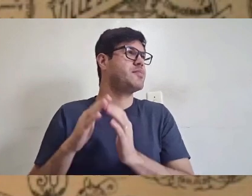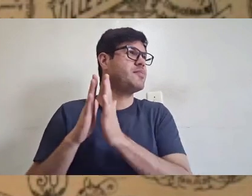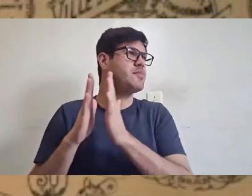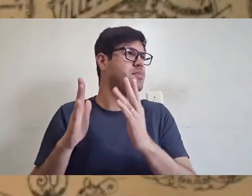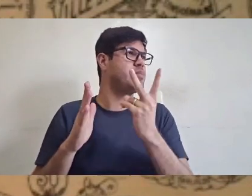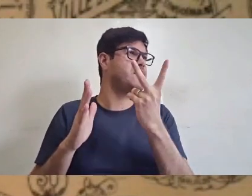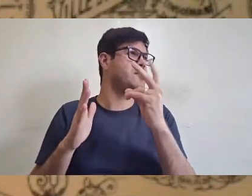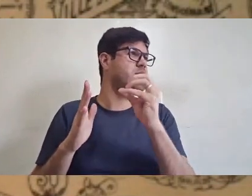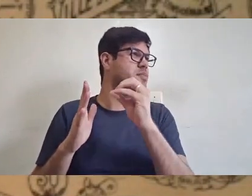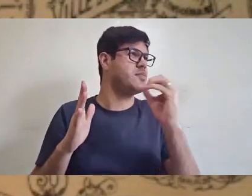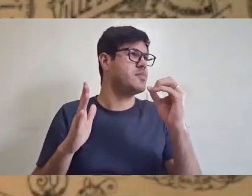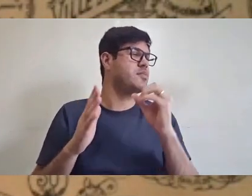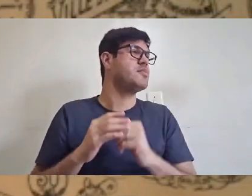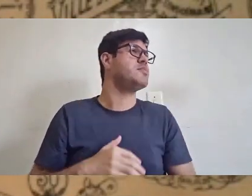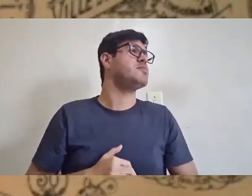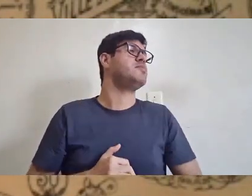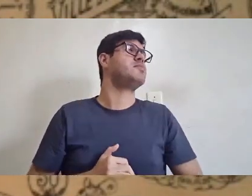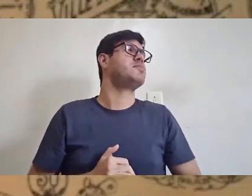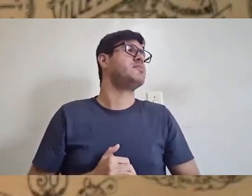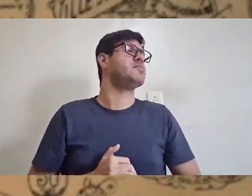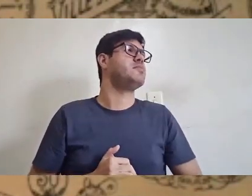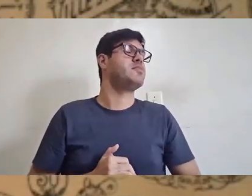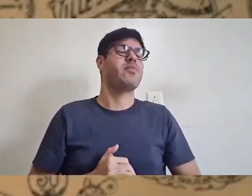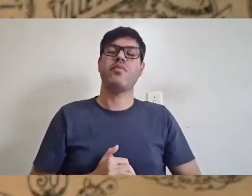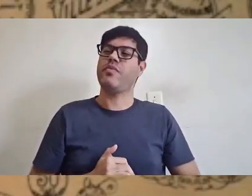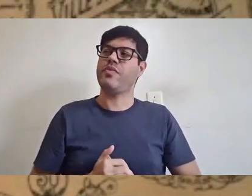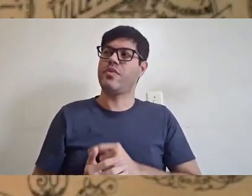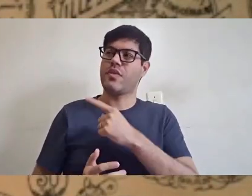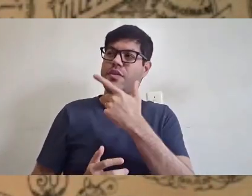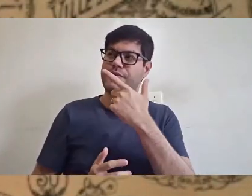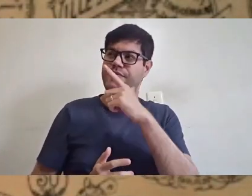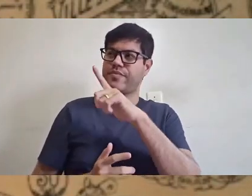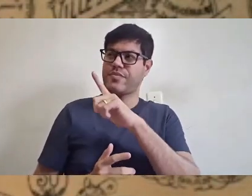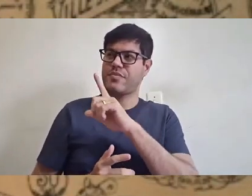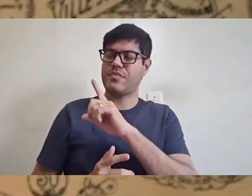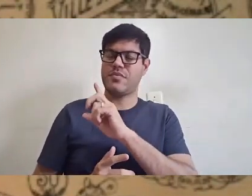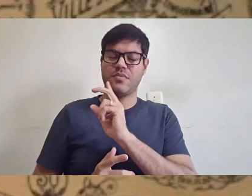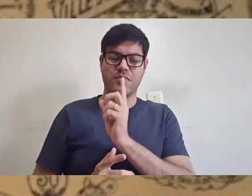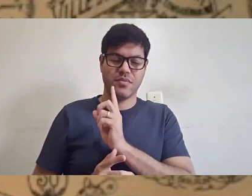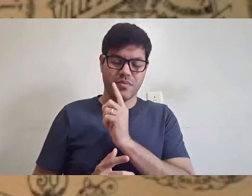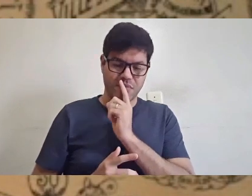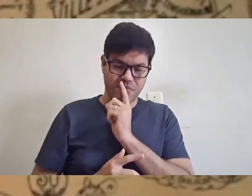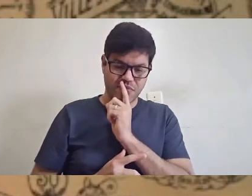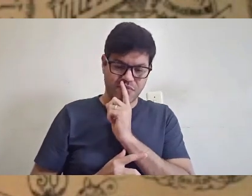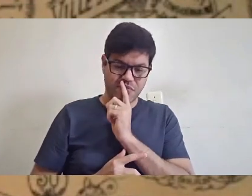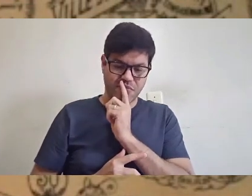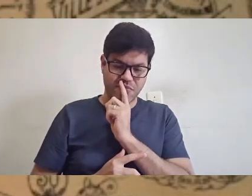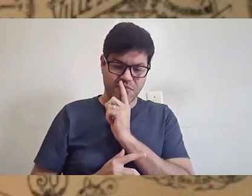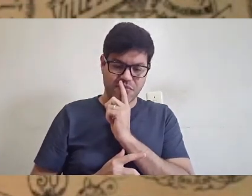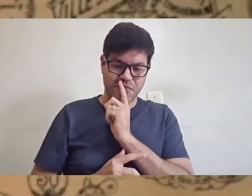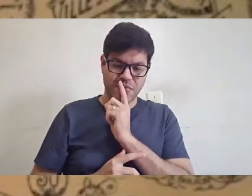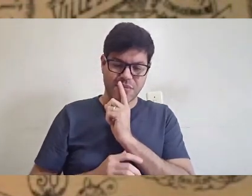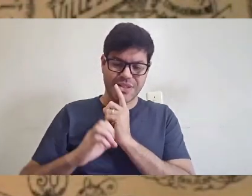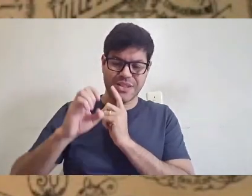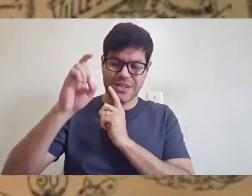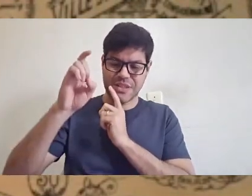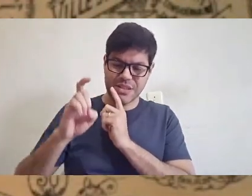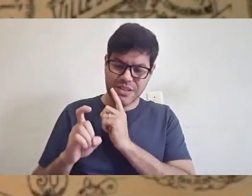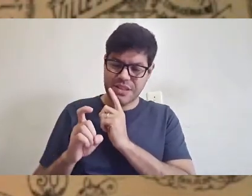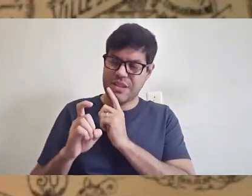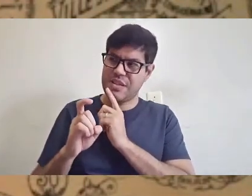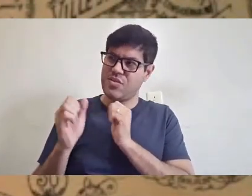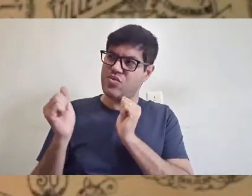não ganhou, né? Não. Aí não ganhei. Quem se elegeu na época foi o seu ex-vice, não? O